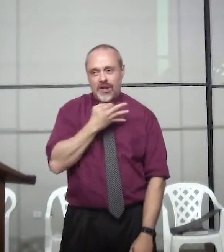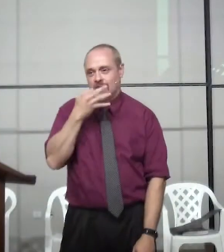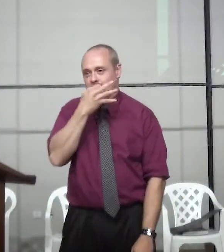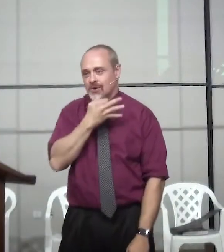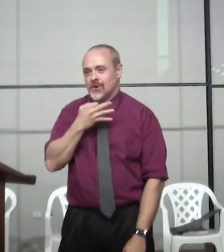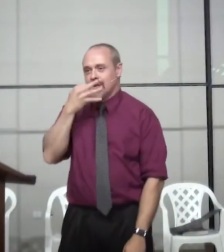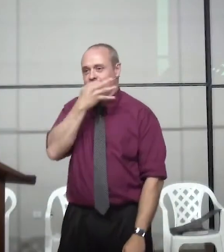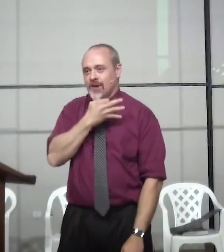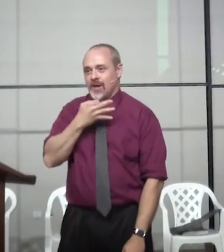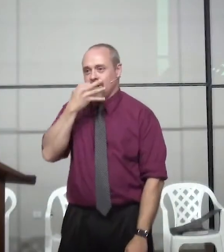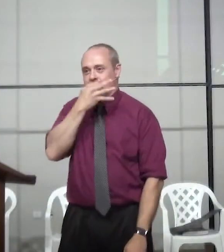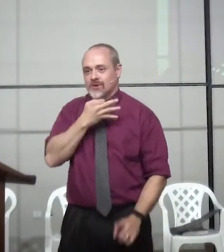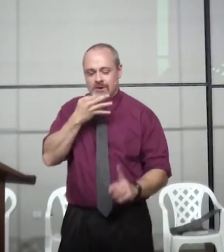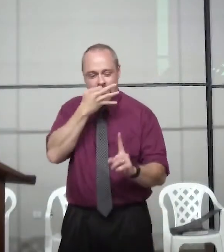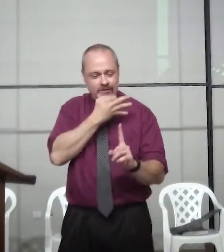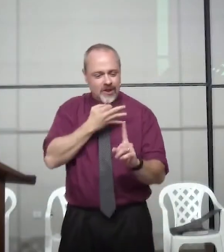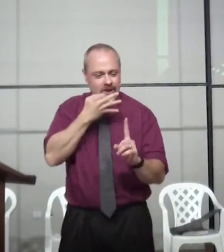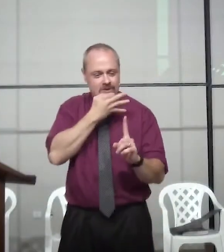E